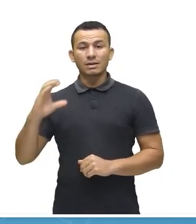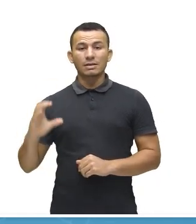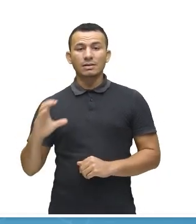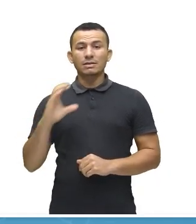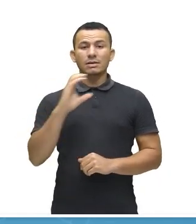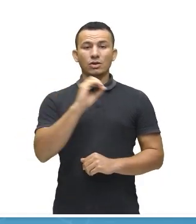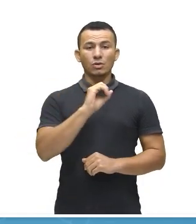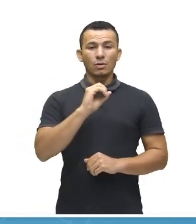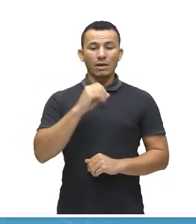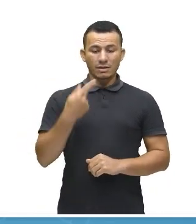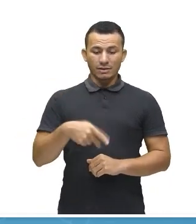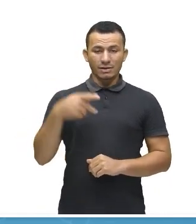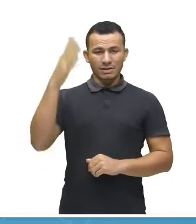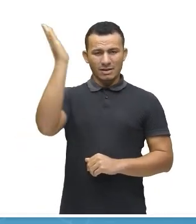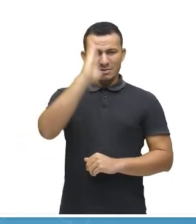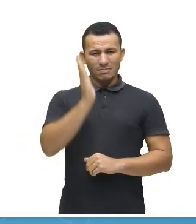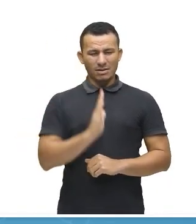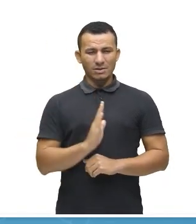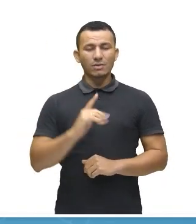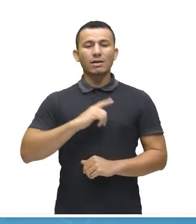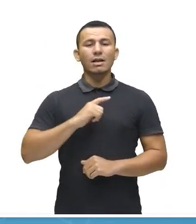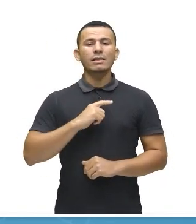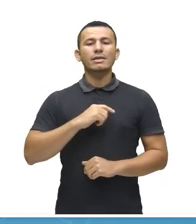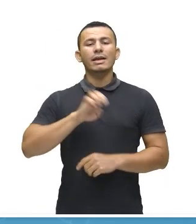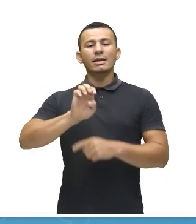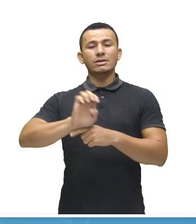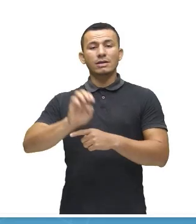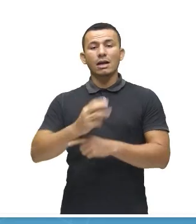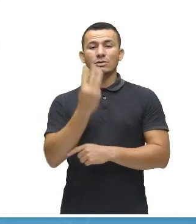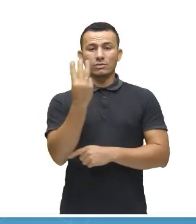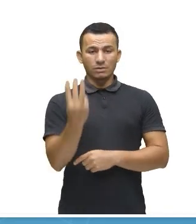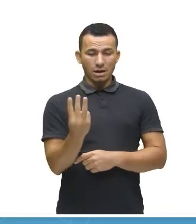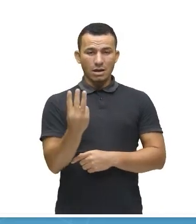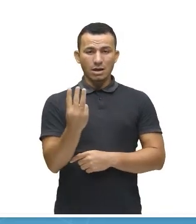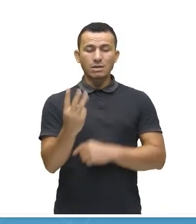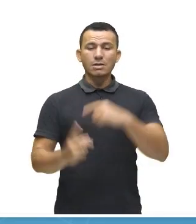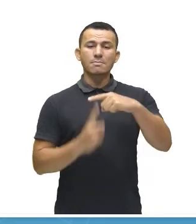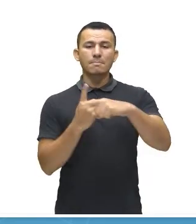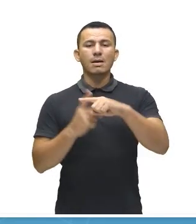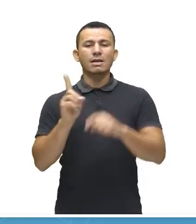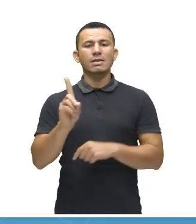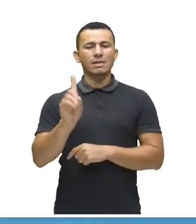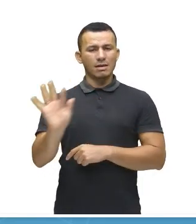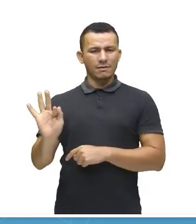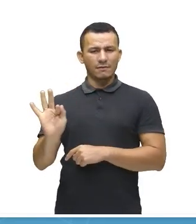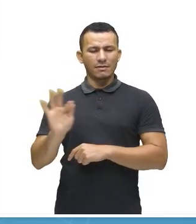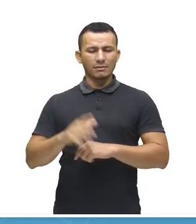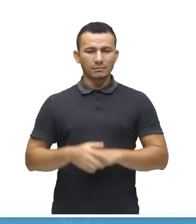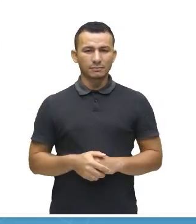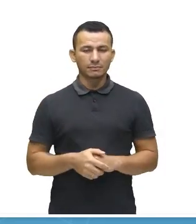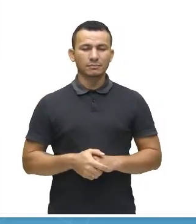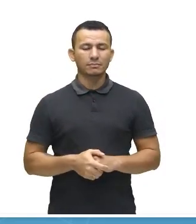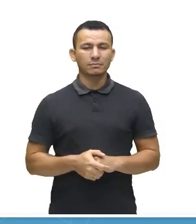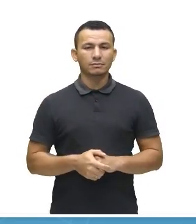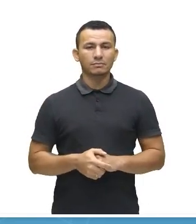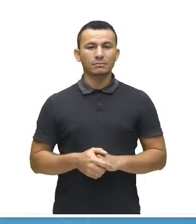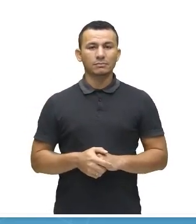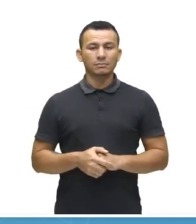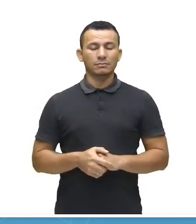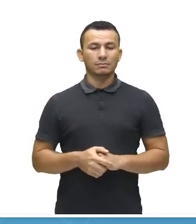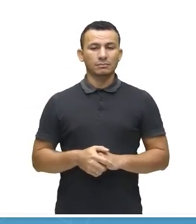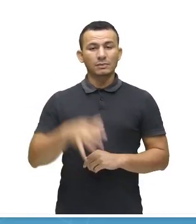Centro-Oeste do Brasil, nós vamos ter 3 estados e mais o Distrito Federal. Então, a gente tem aí Mato